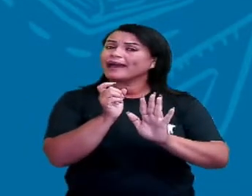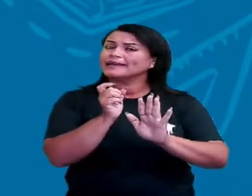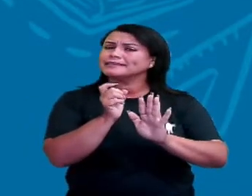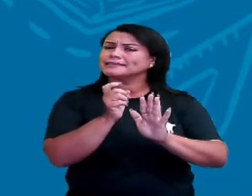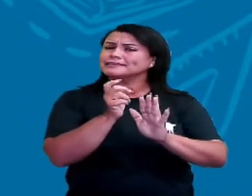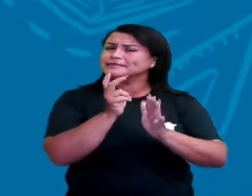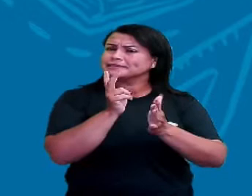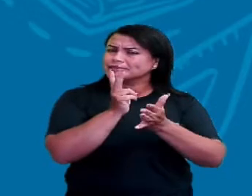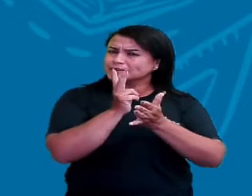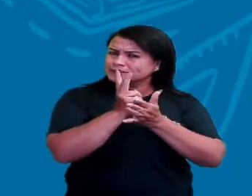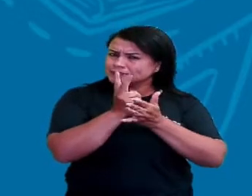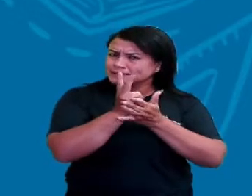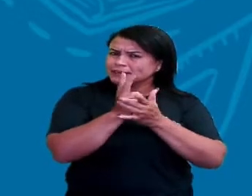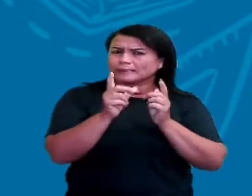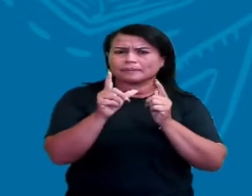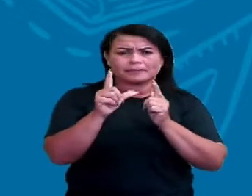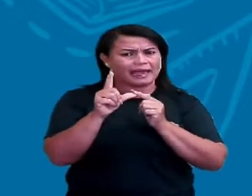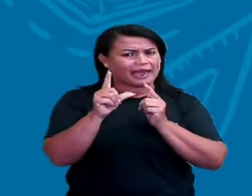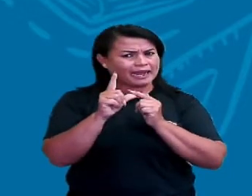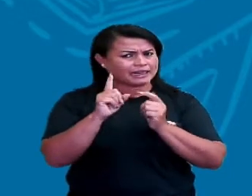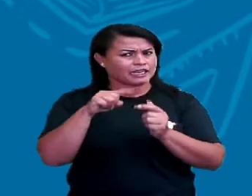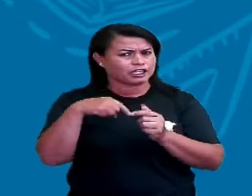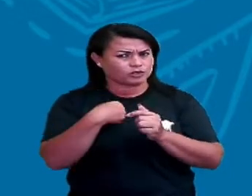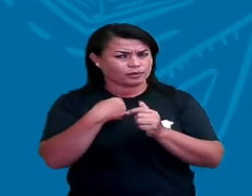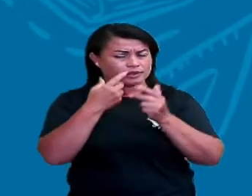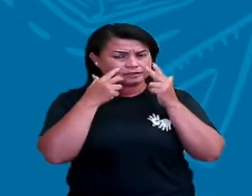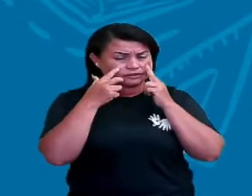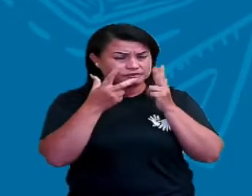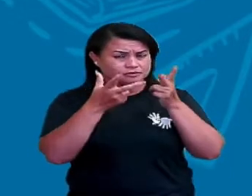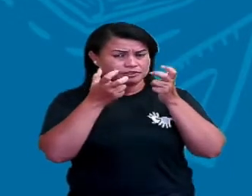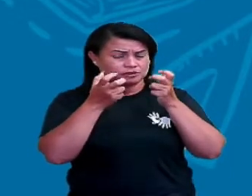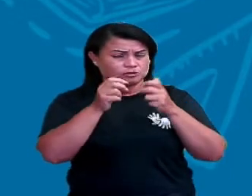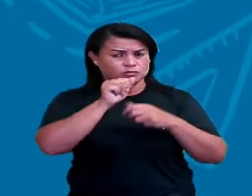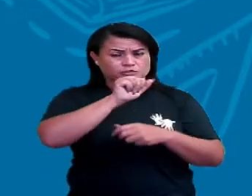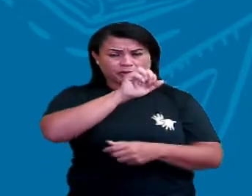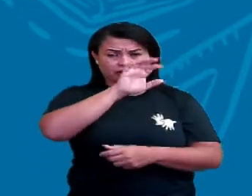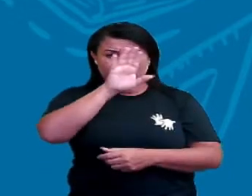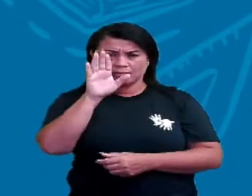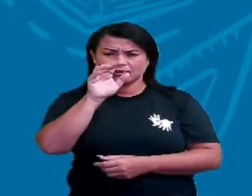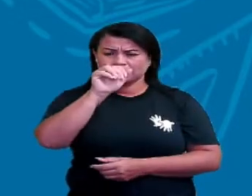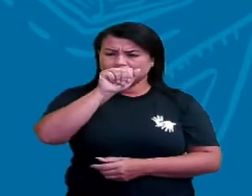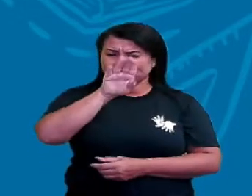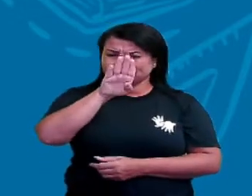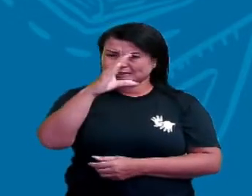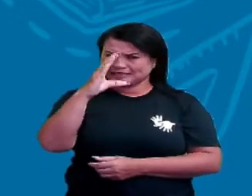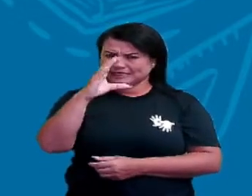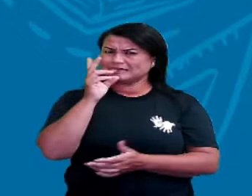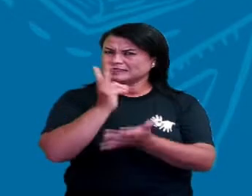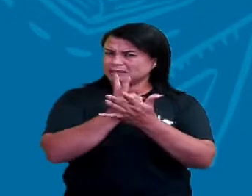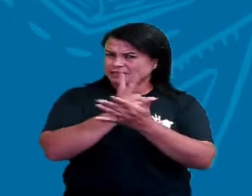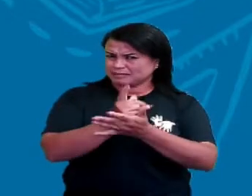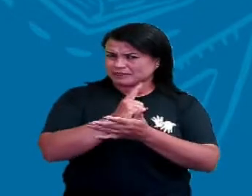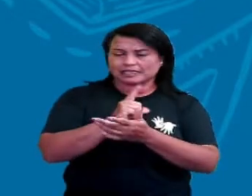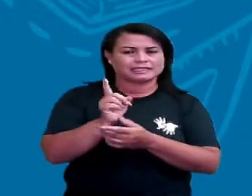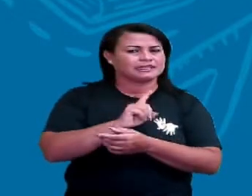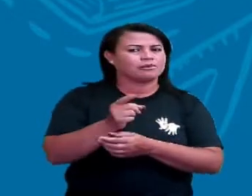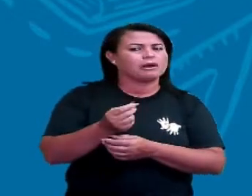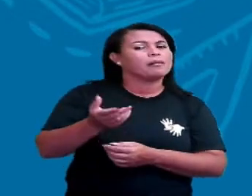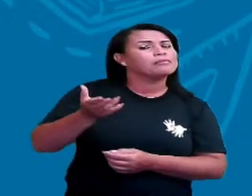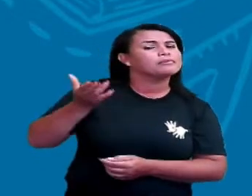sempre as letras que a gente vê lá no alfabeto, elas existiram. Vocês sabiam? Há